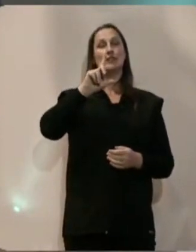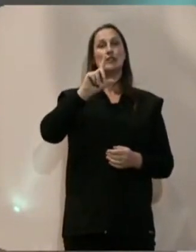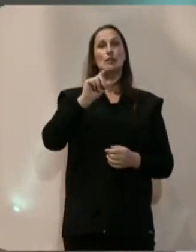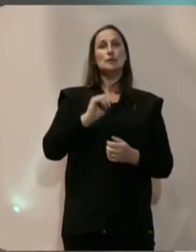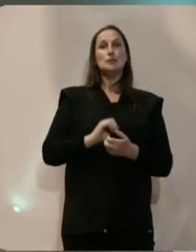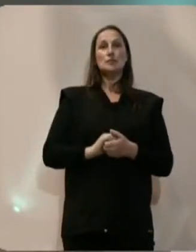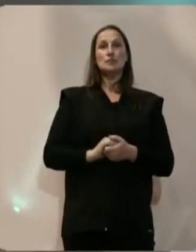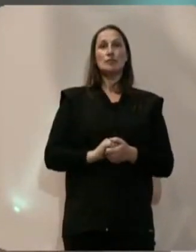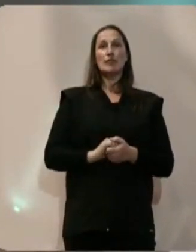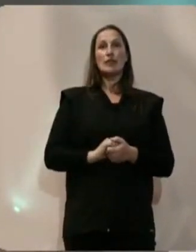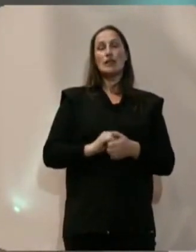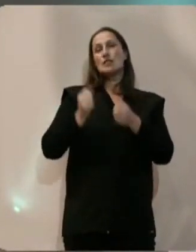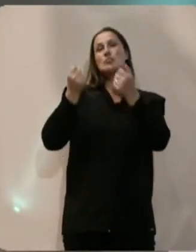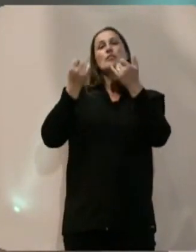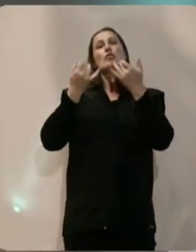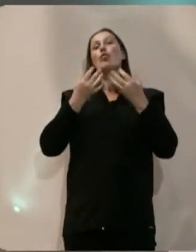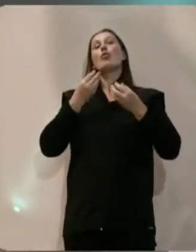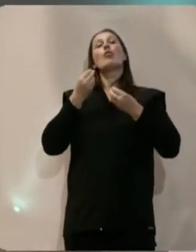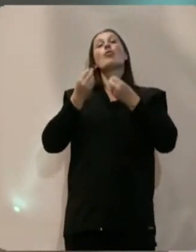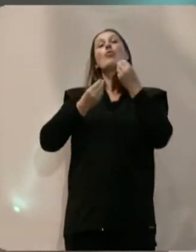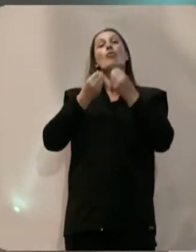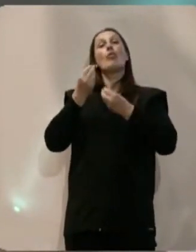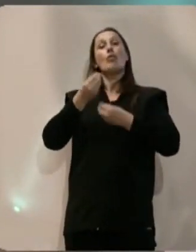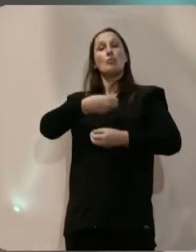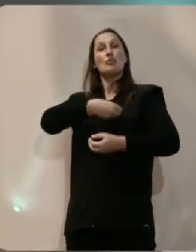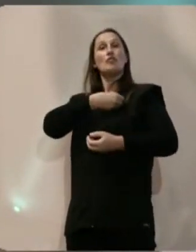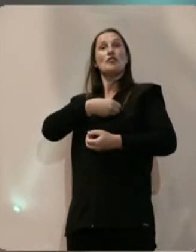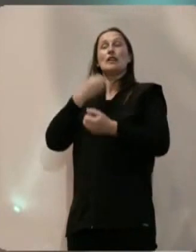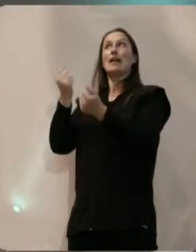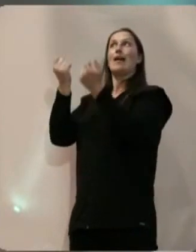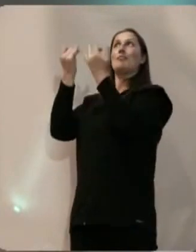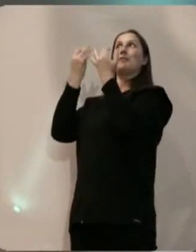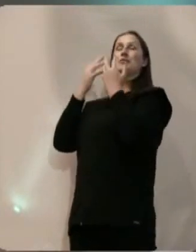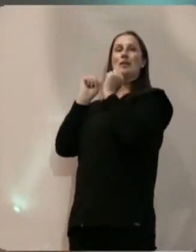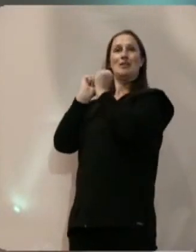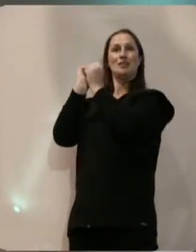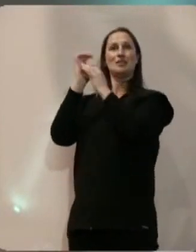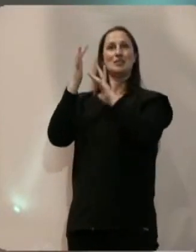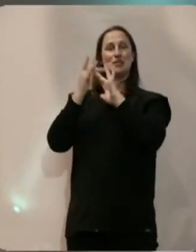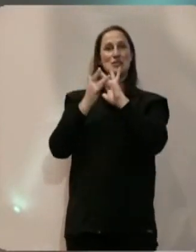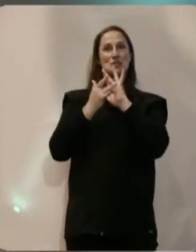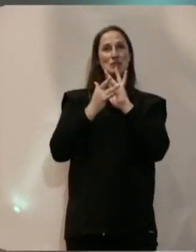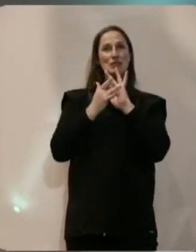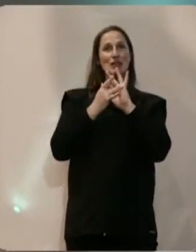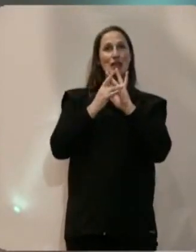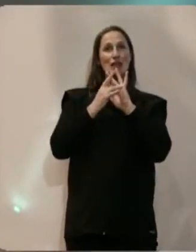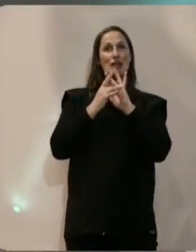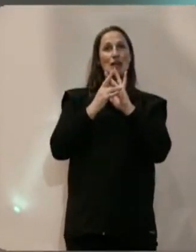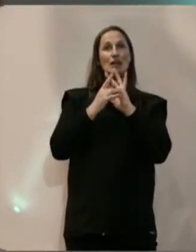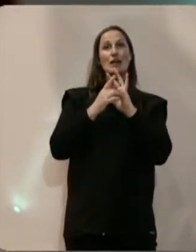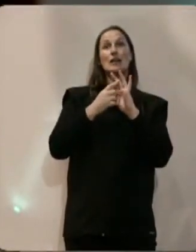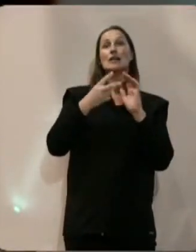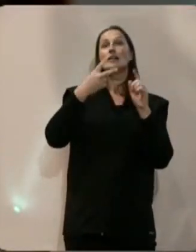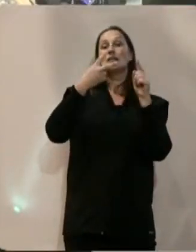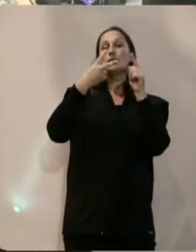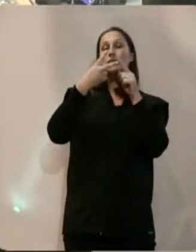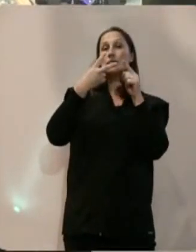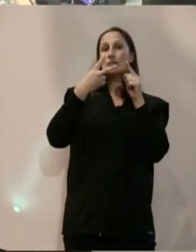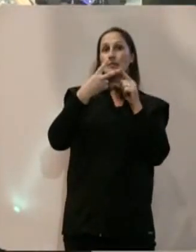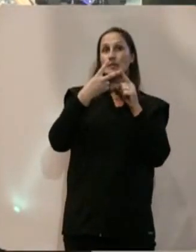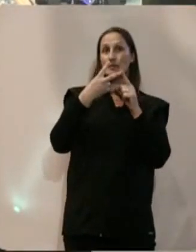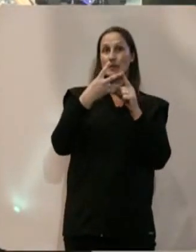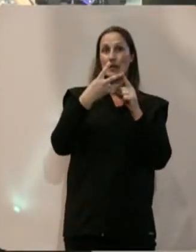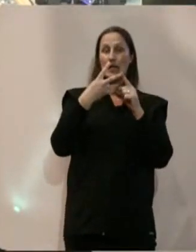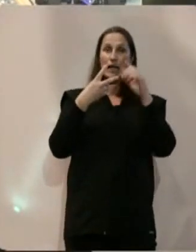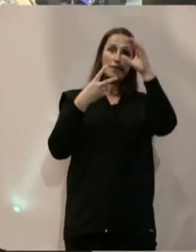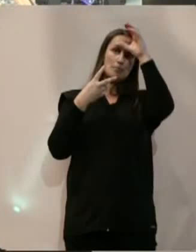reflexos do que é essa vida abundante em Cristo Jesus, e depois aprendemos que permanecer